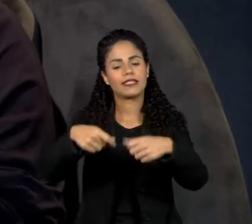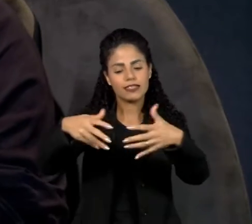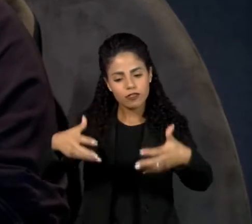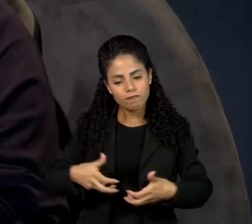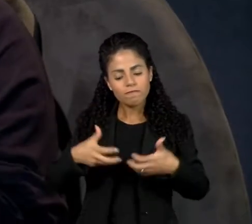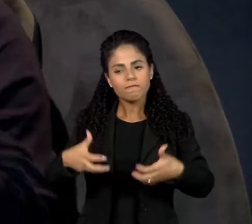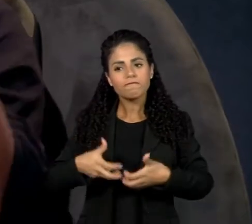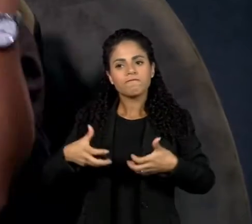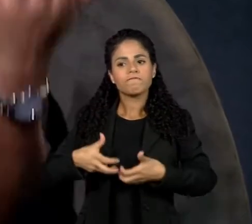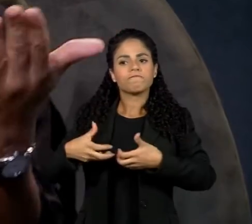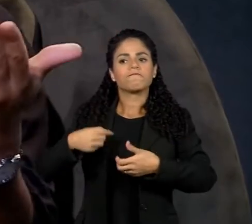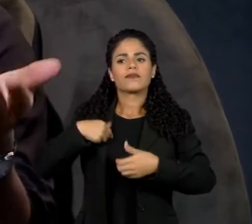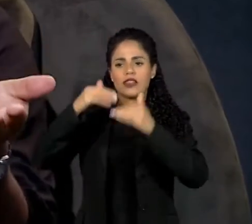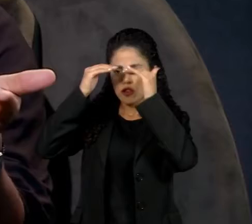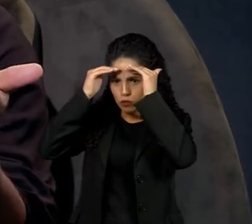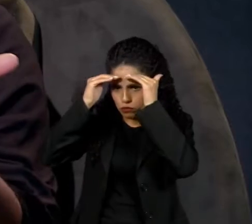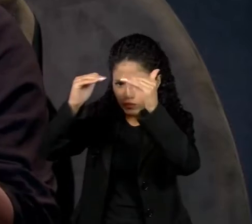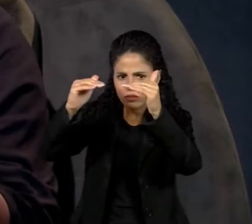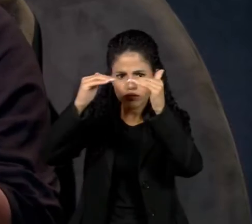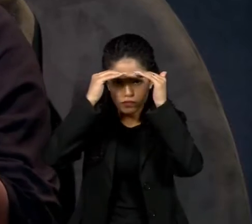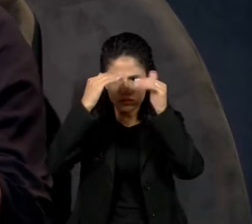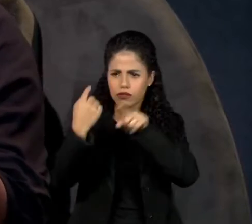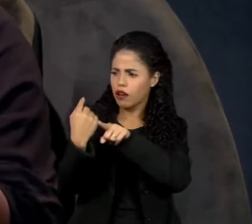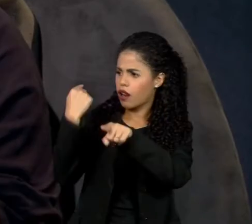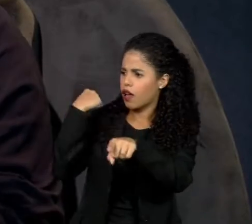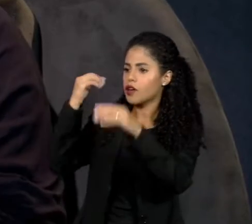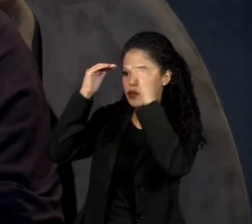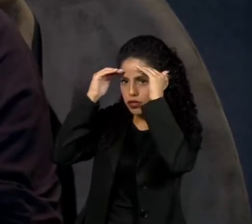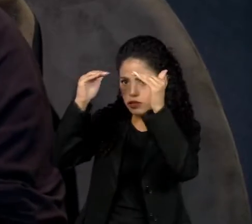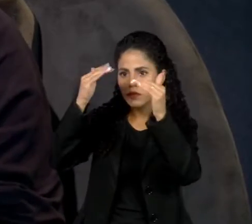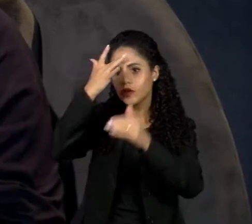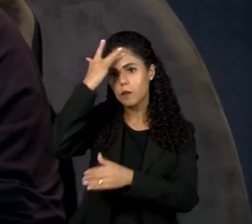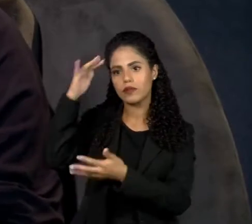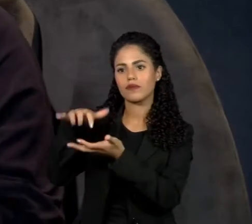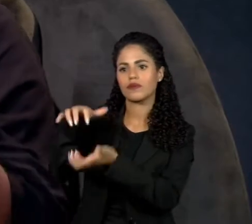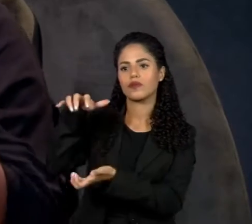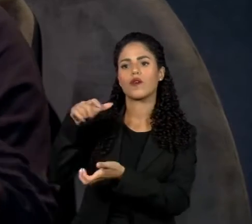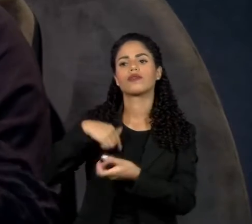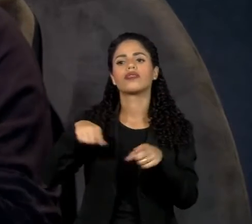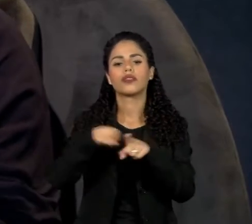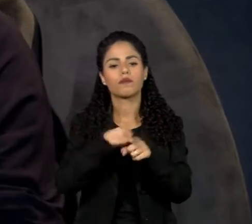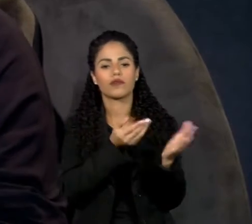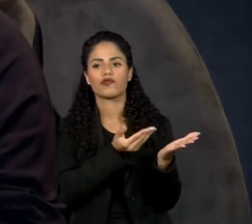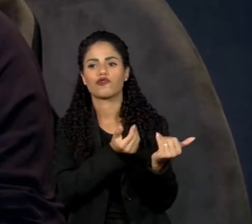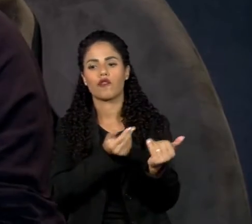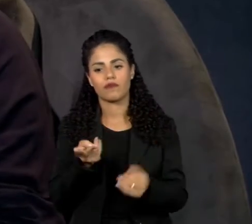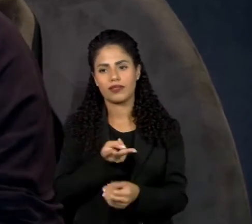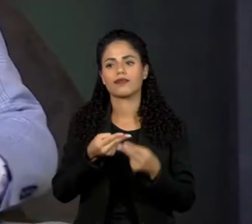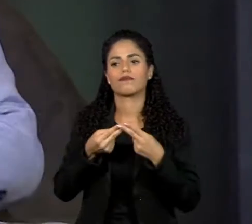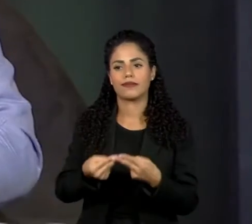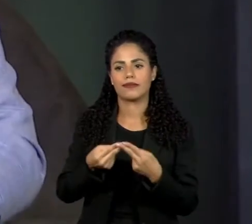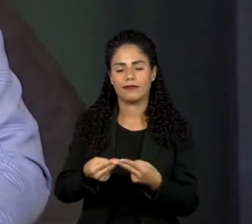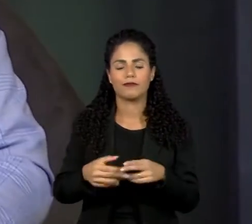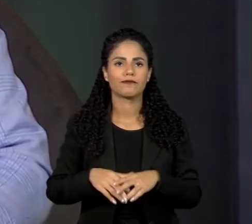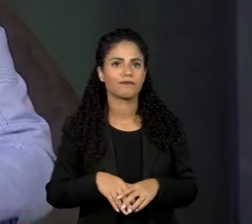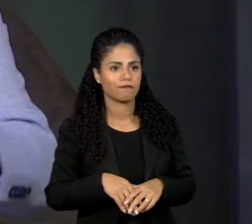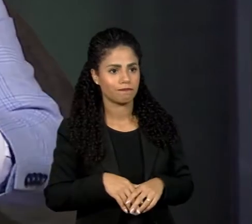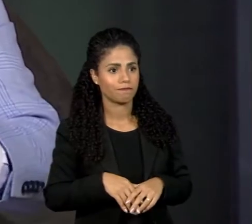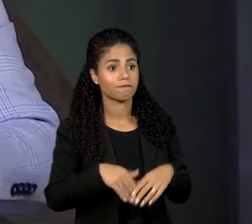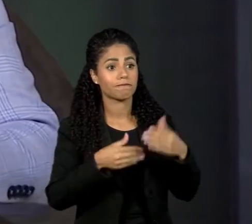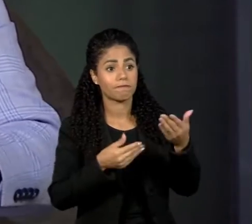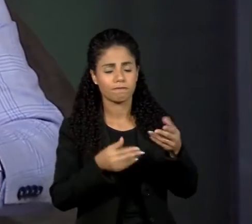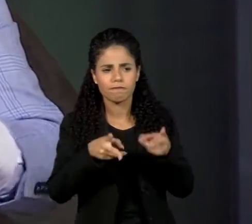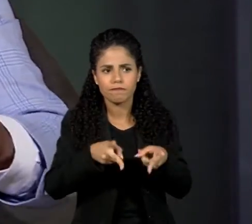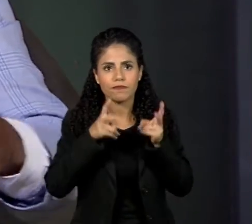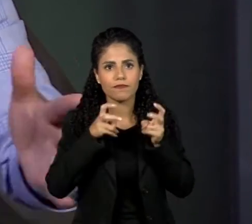motivando a respeitar quem veio antes e também a ter conversa com pessoas que estão olhando para esse mercado agora. Júlio, nós vimos